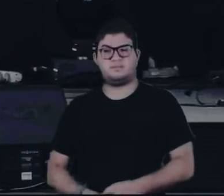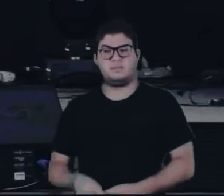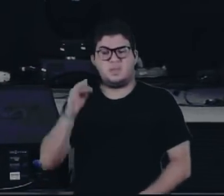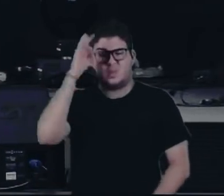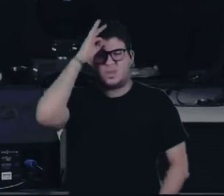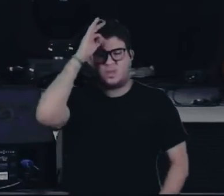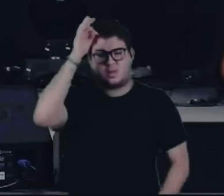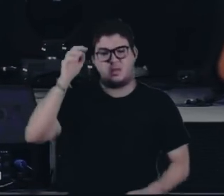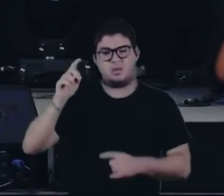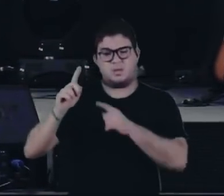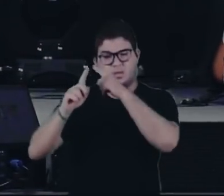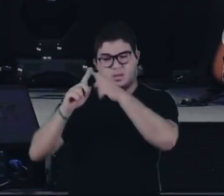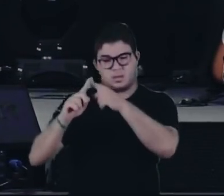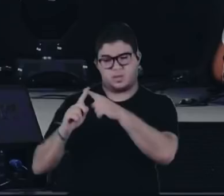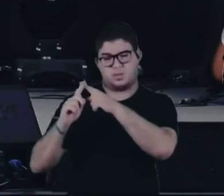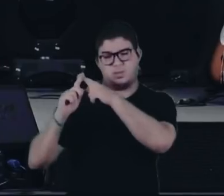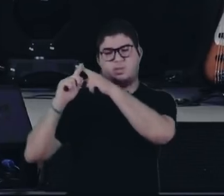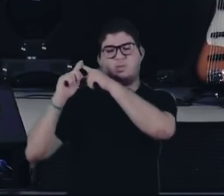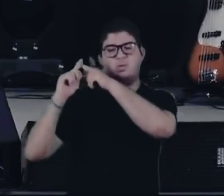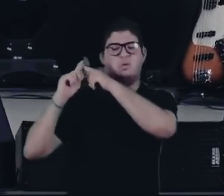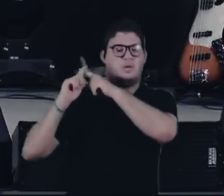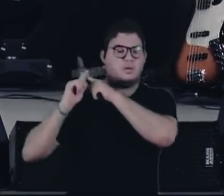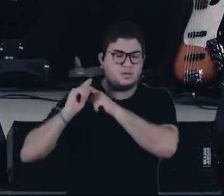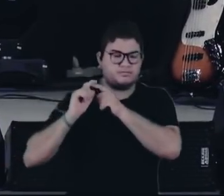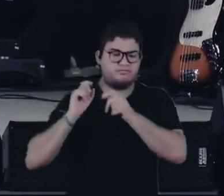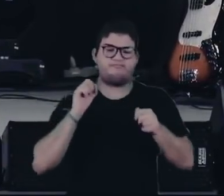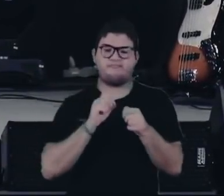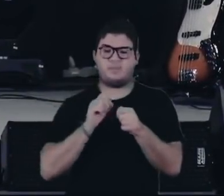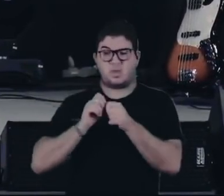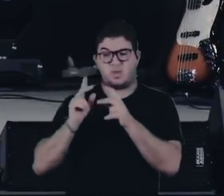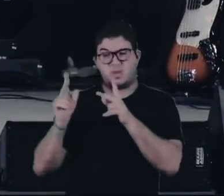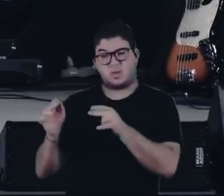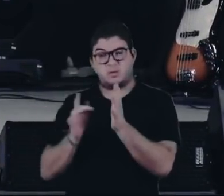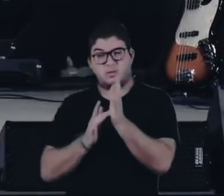Talento é carregar a cruz, filho. É fazer o que Jesus fez.